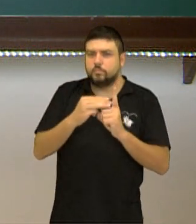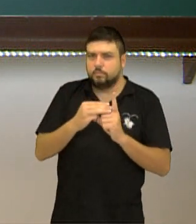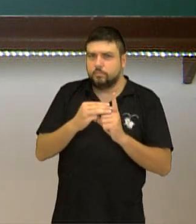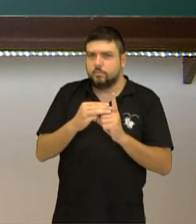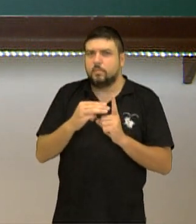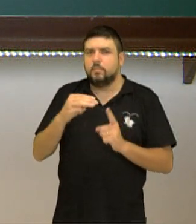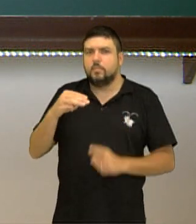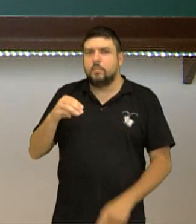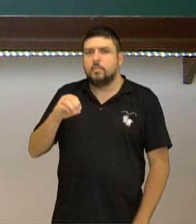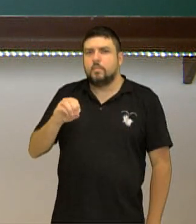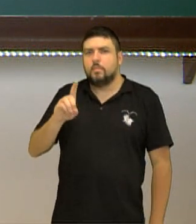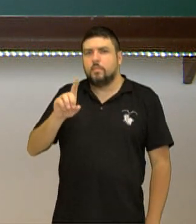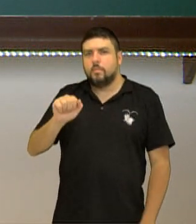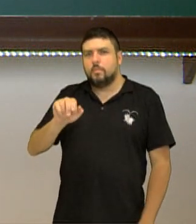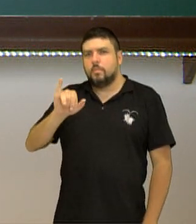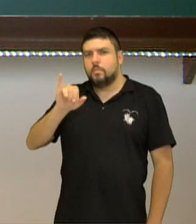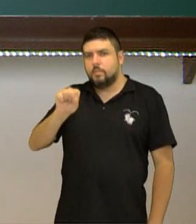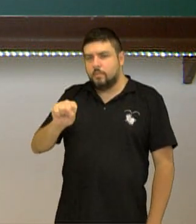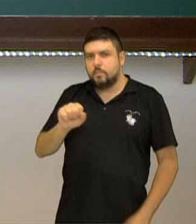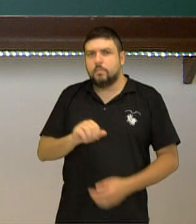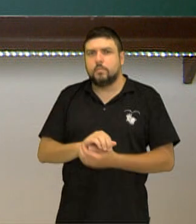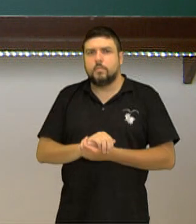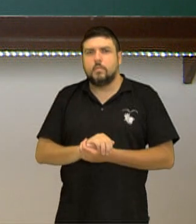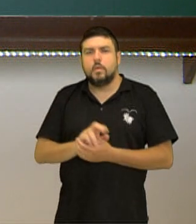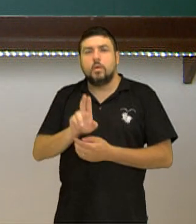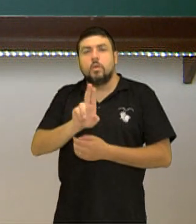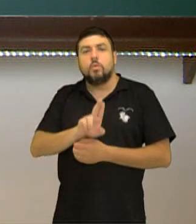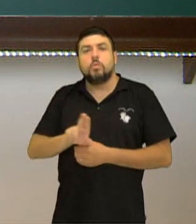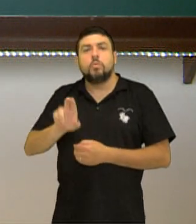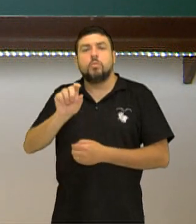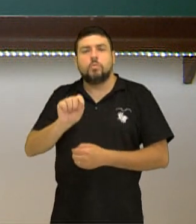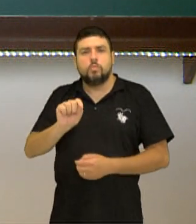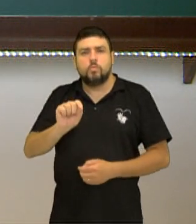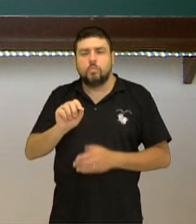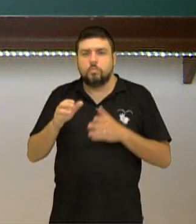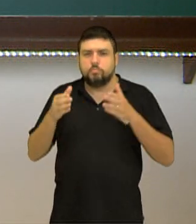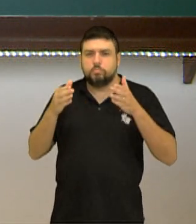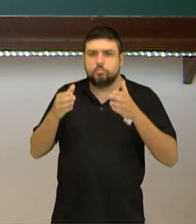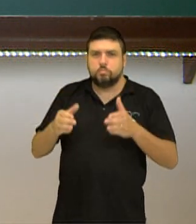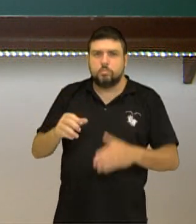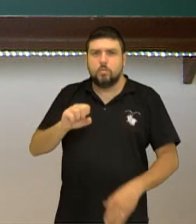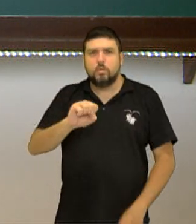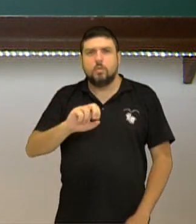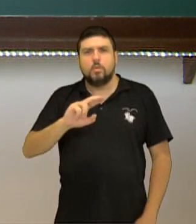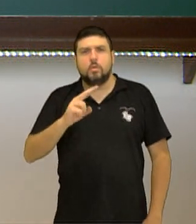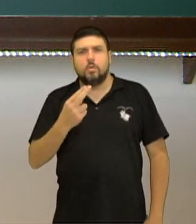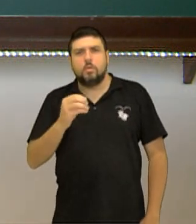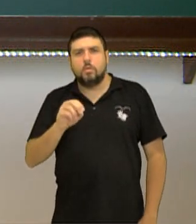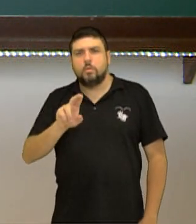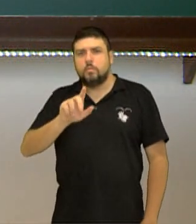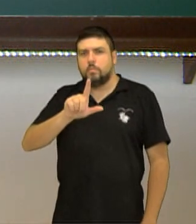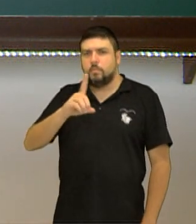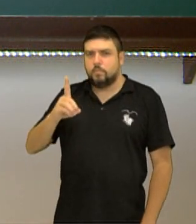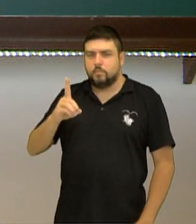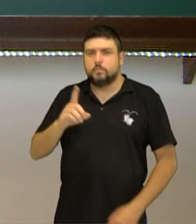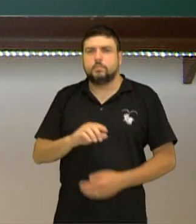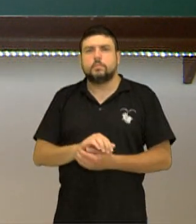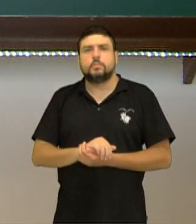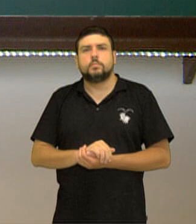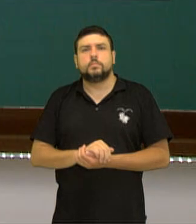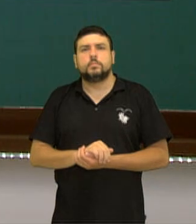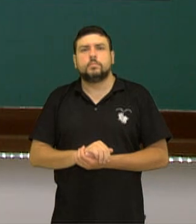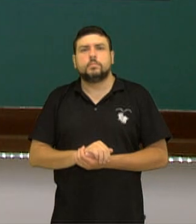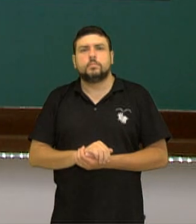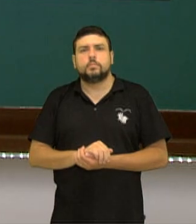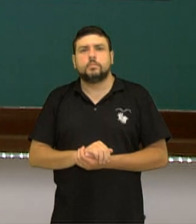mais forte, principalmente no uso do modal should, tá ok? Acompanhem aqui comigo.